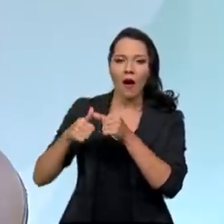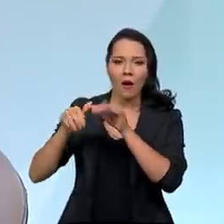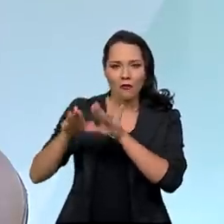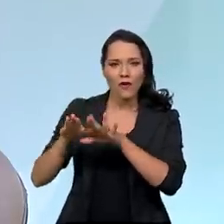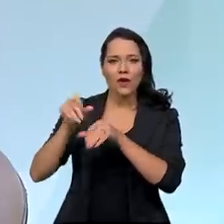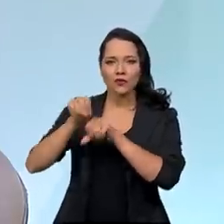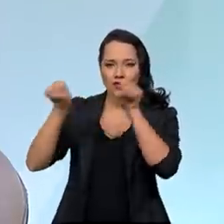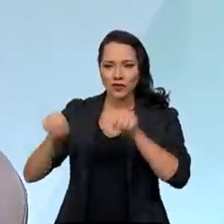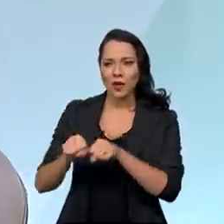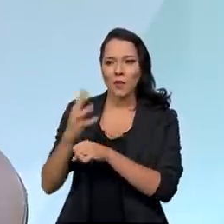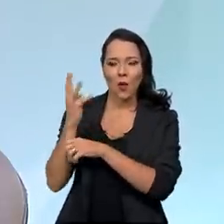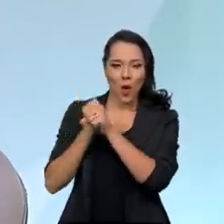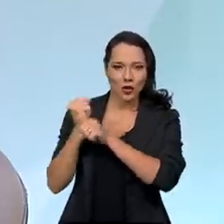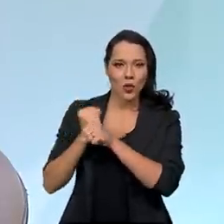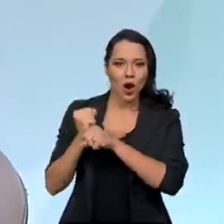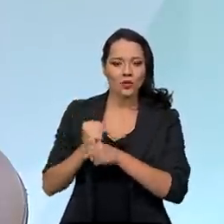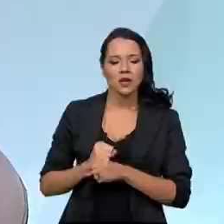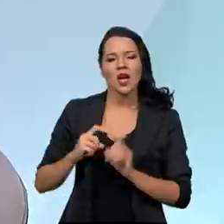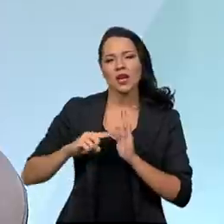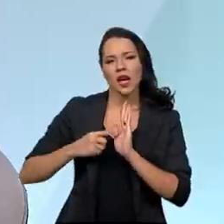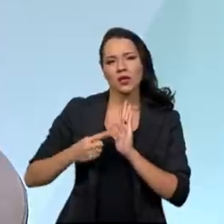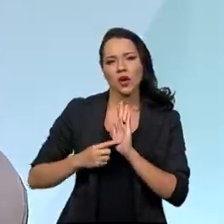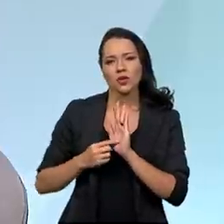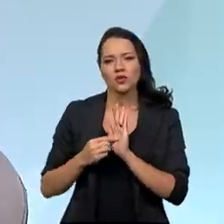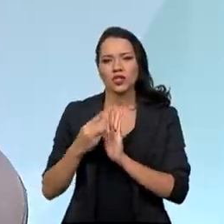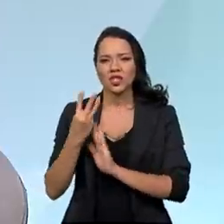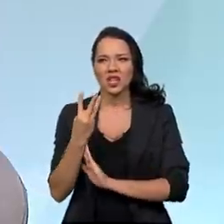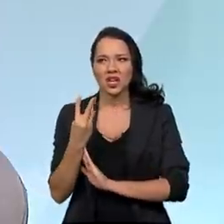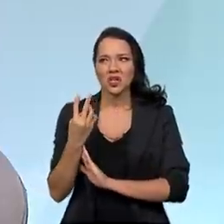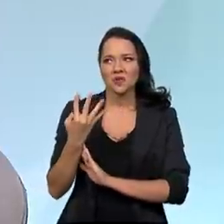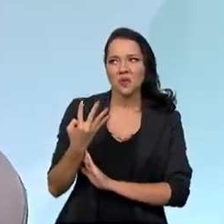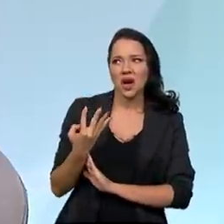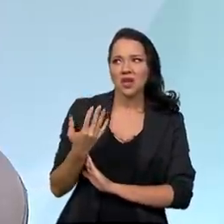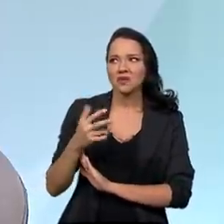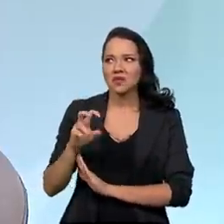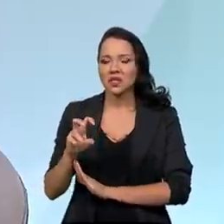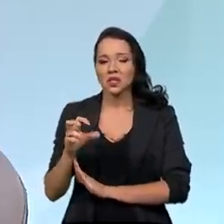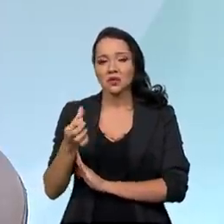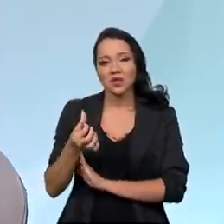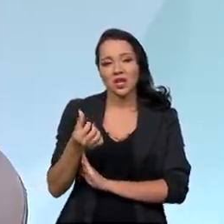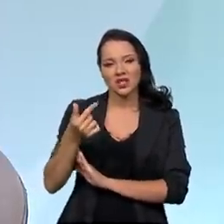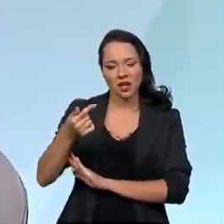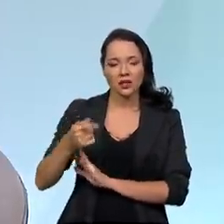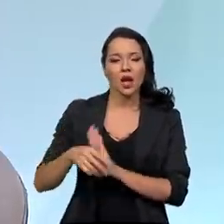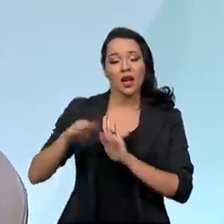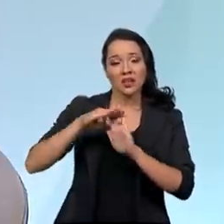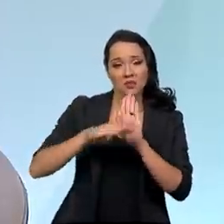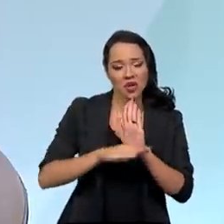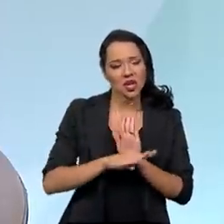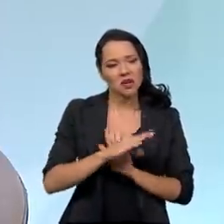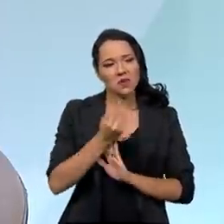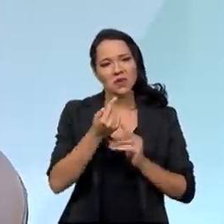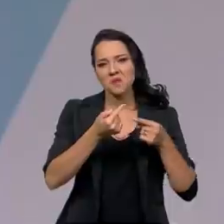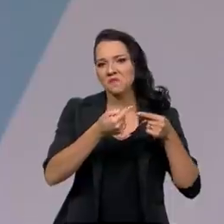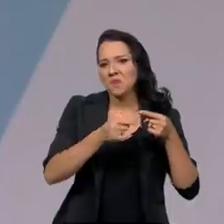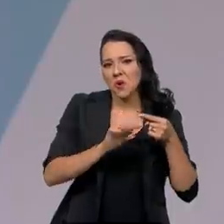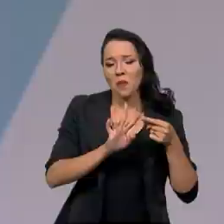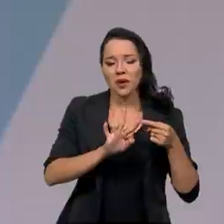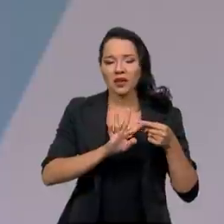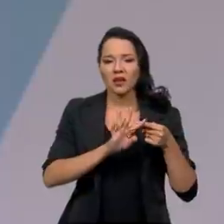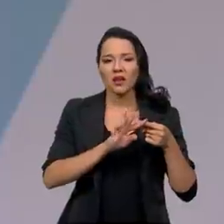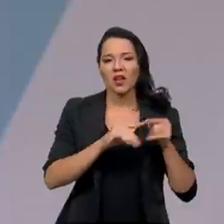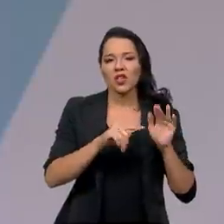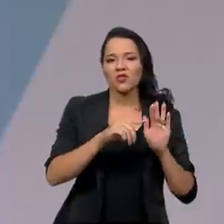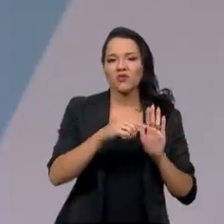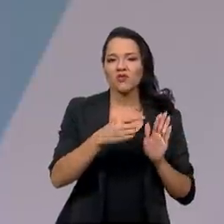no sistema, que seriam as notas de 3, 4, 5, 6 e 7. Aqueles programas que não atingem, são os